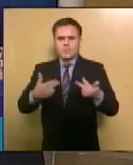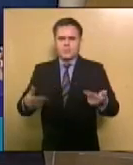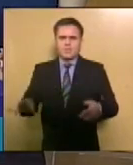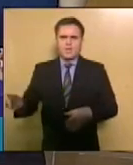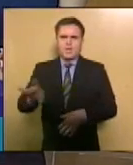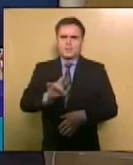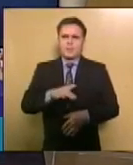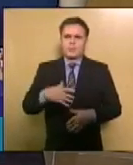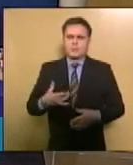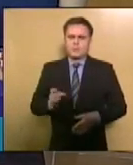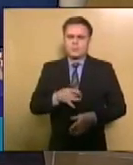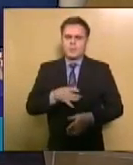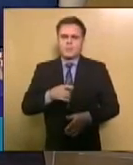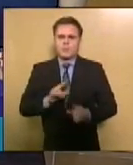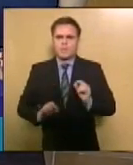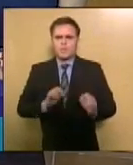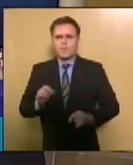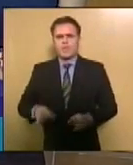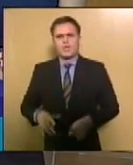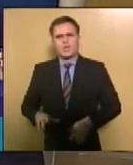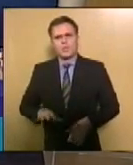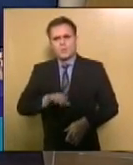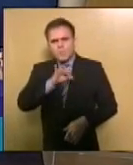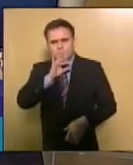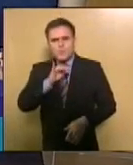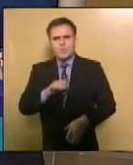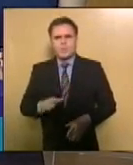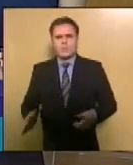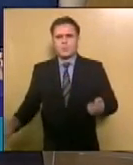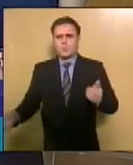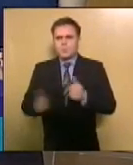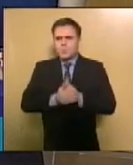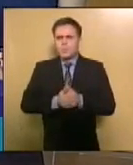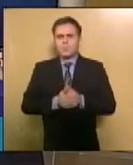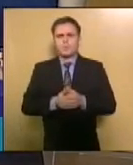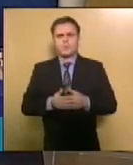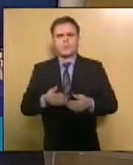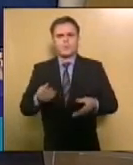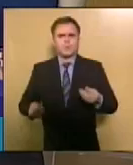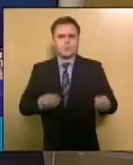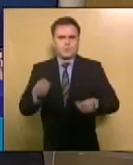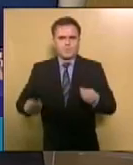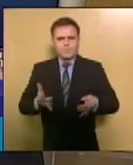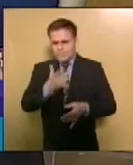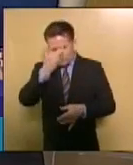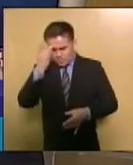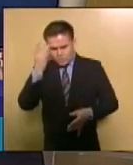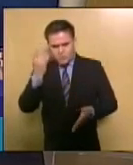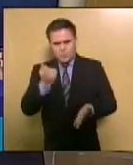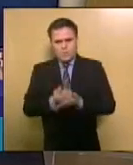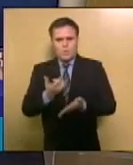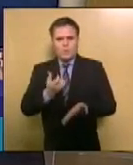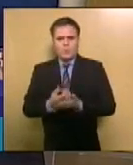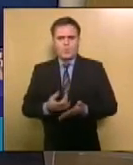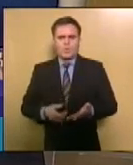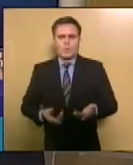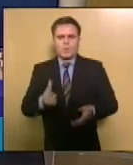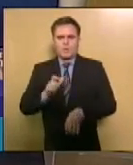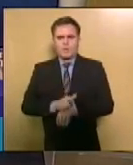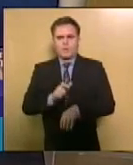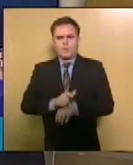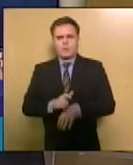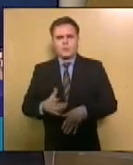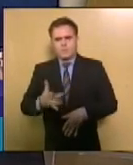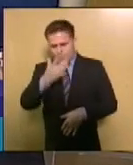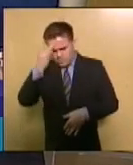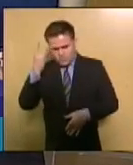porque o medo é um péssimo Conselheiro o medo isola o medo segrega o medo faz com que as pessoas comprem armas de fogo o medo faz com que